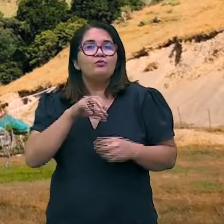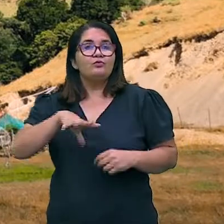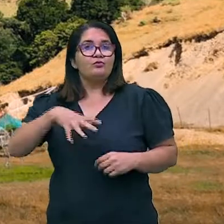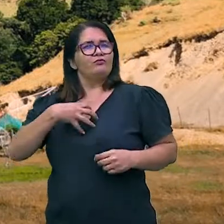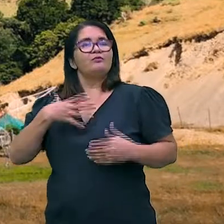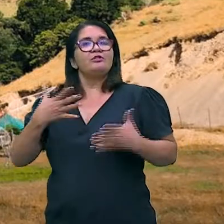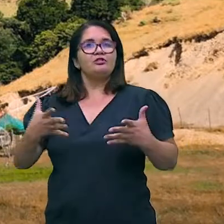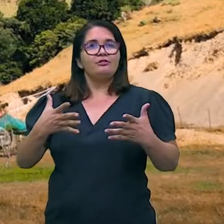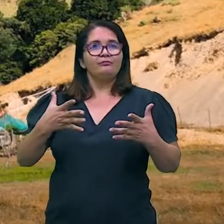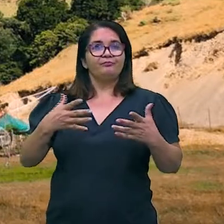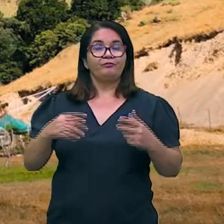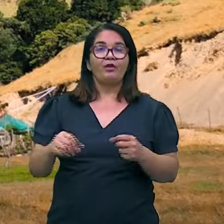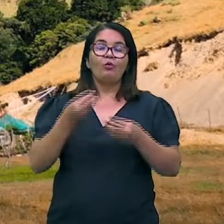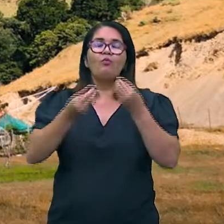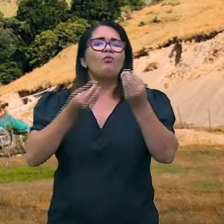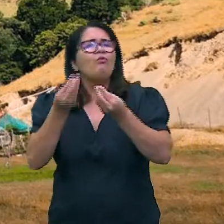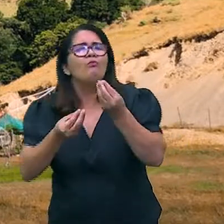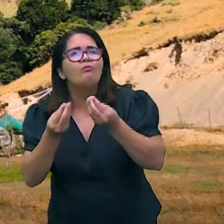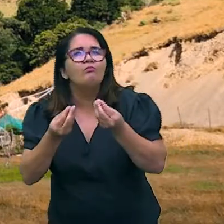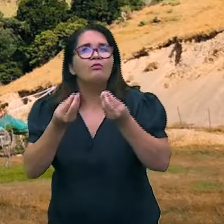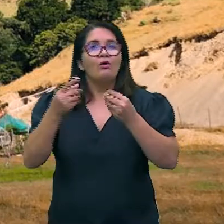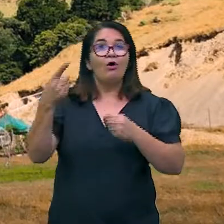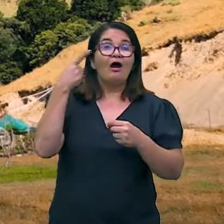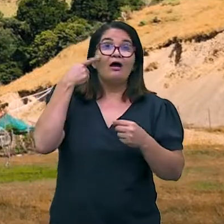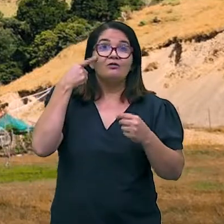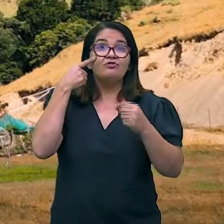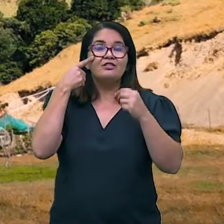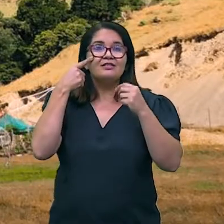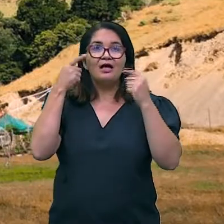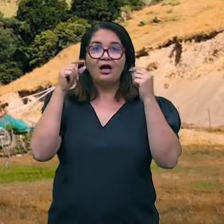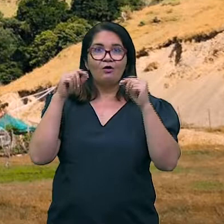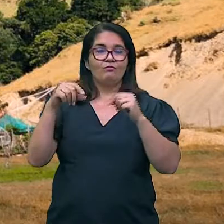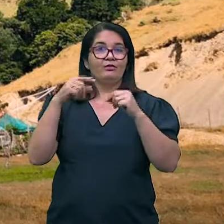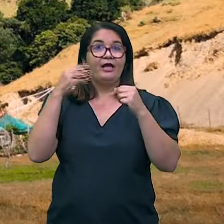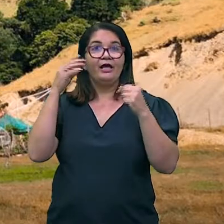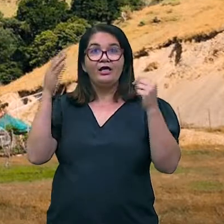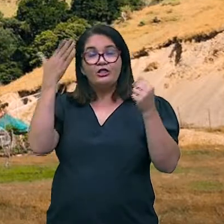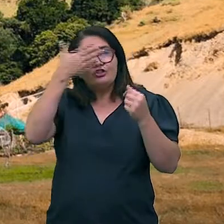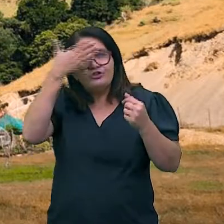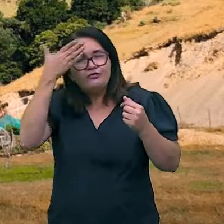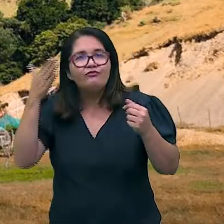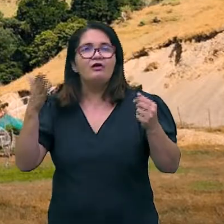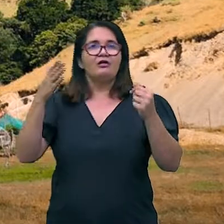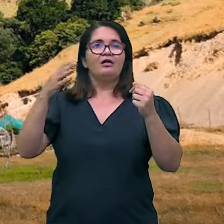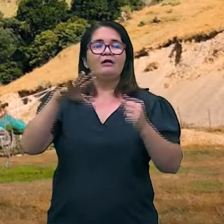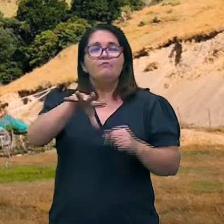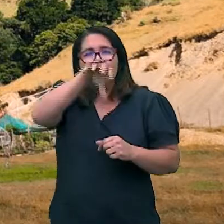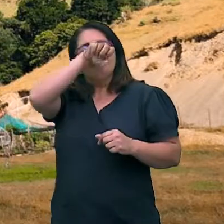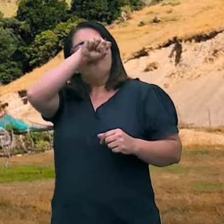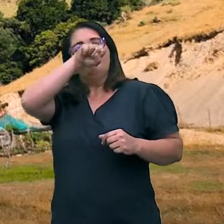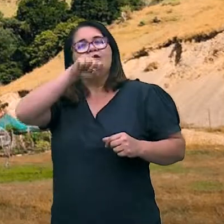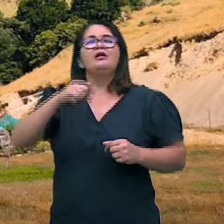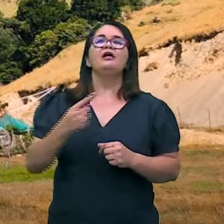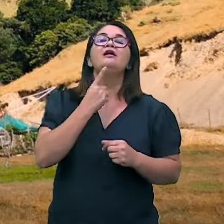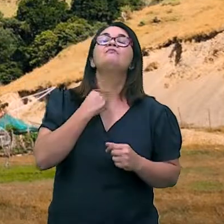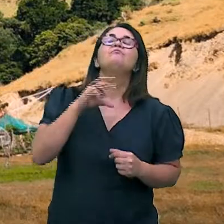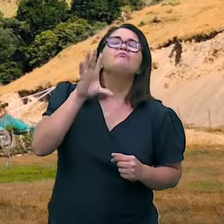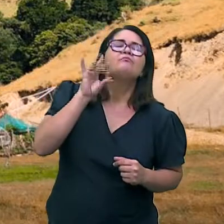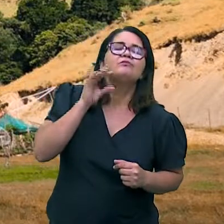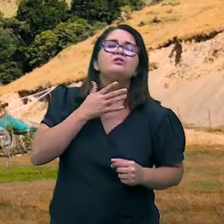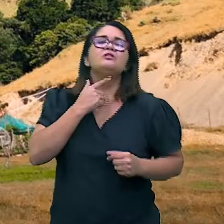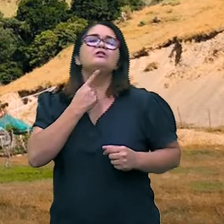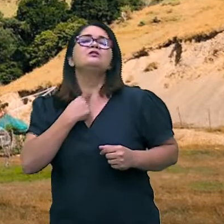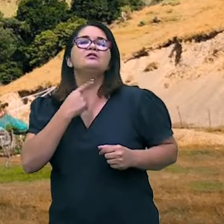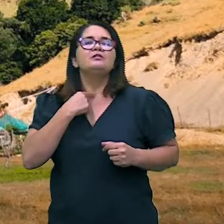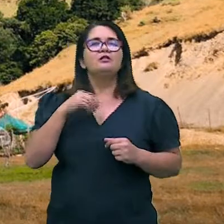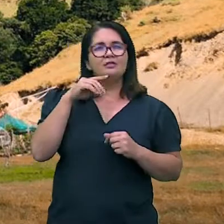o paladar e o tato, para gerar um efeito discursivo. Então tem aquela musiquinha lá, que eu acho que eu não vou cantar não,